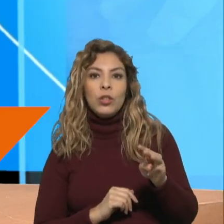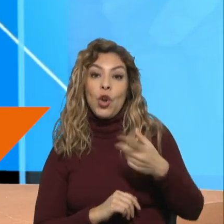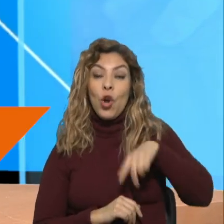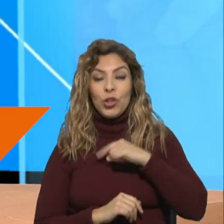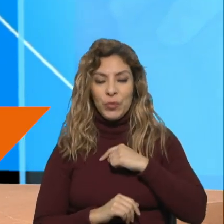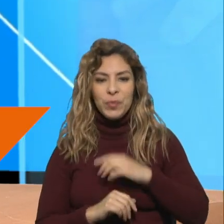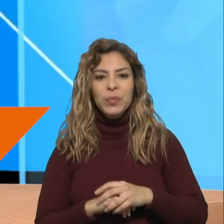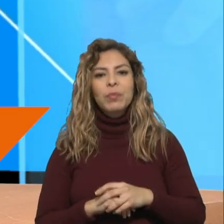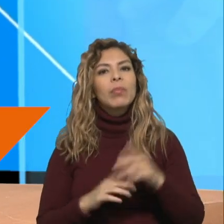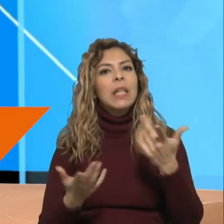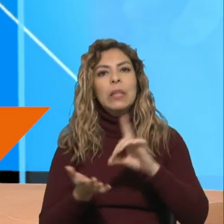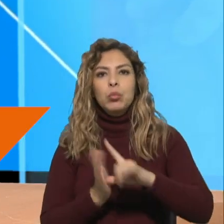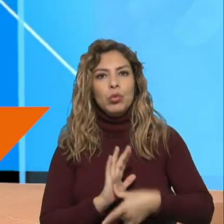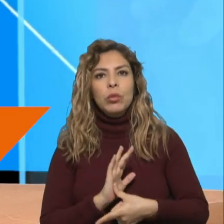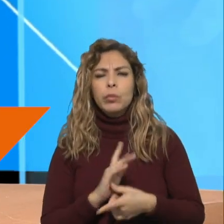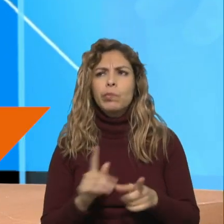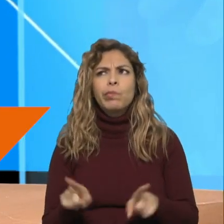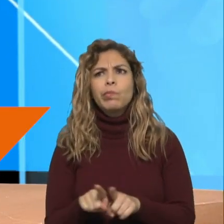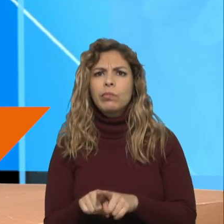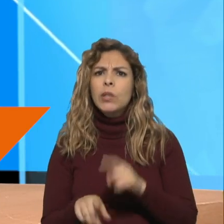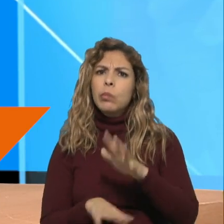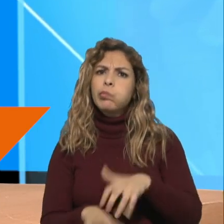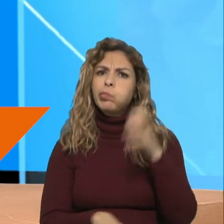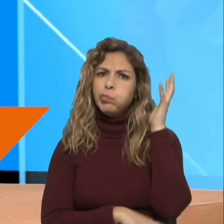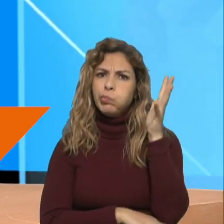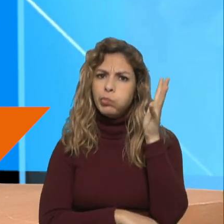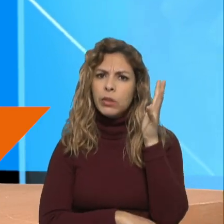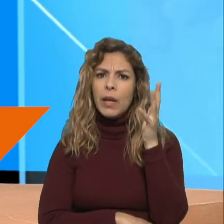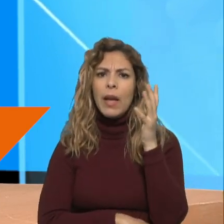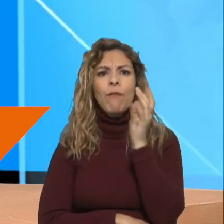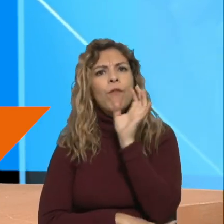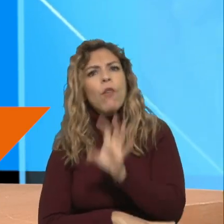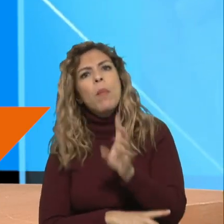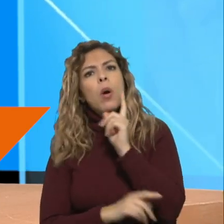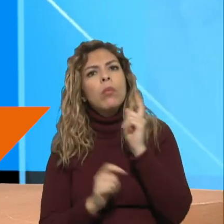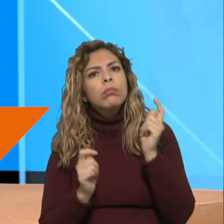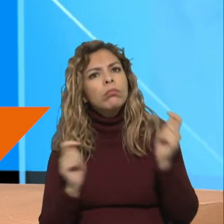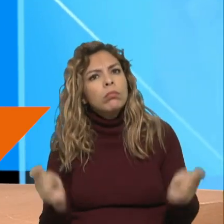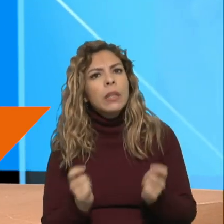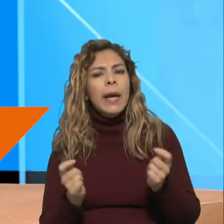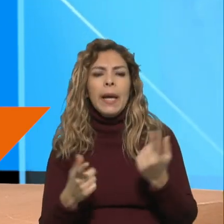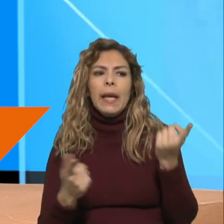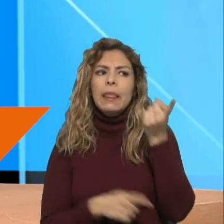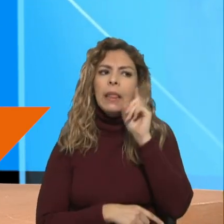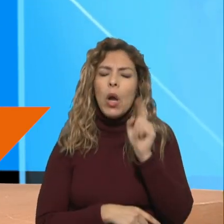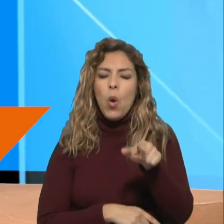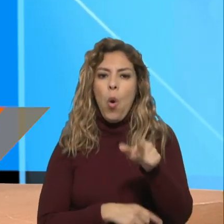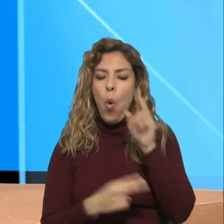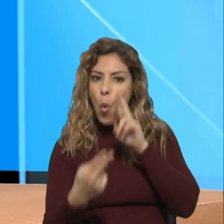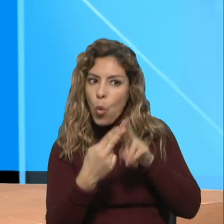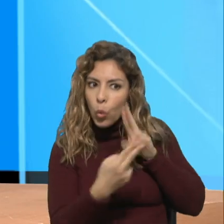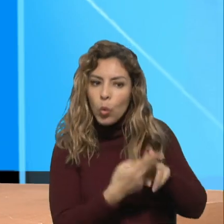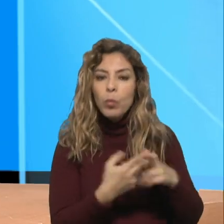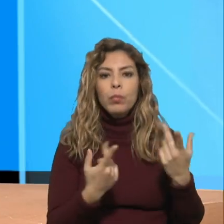projeto, um congresso, mas que foge um bocadinho ao formato típico de congresso. Portanto, é um dia de encontro, um dia de